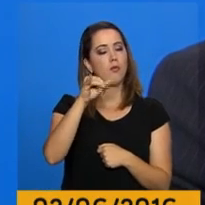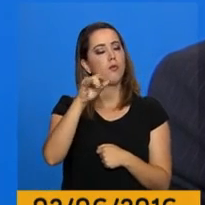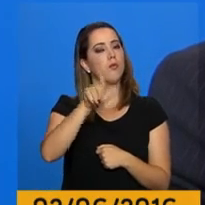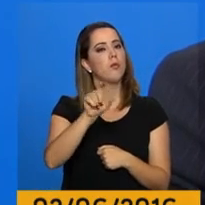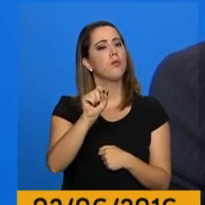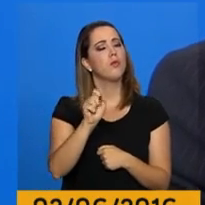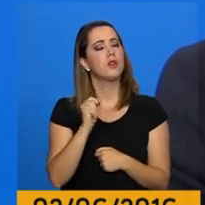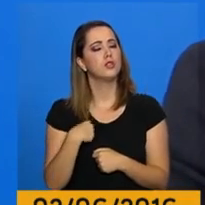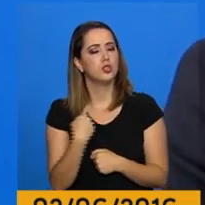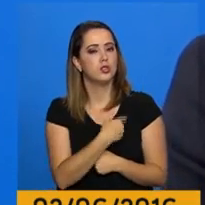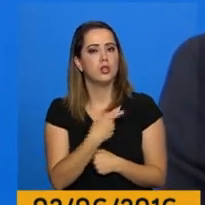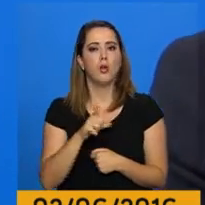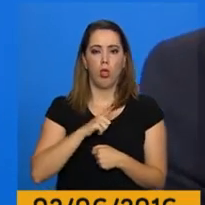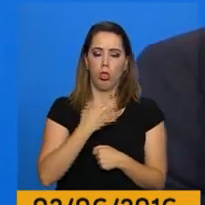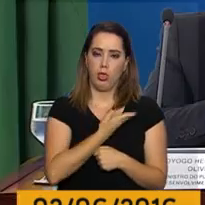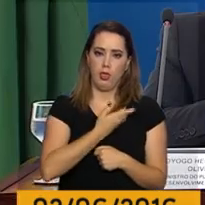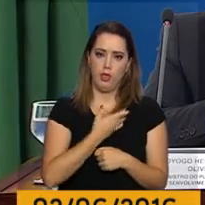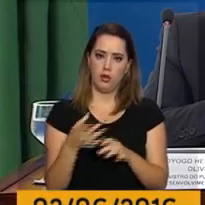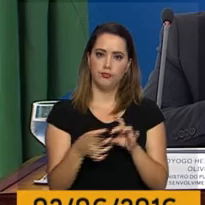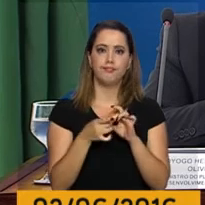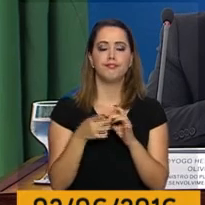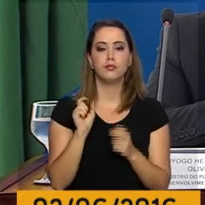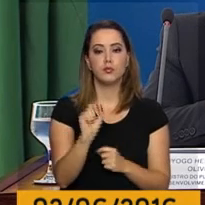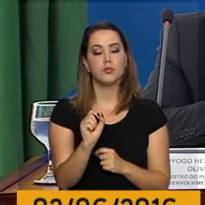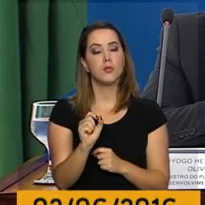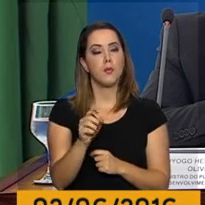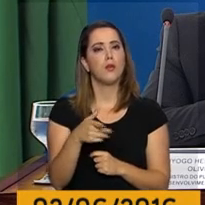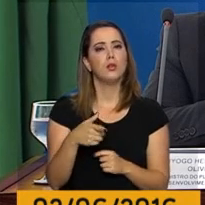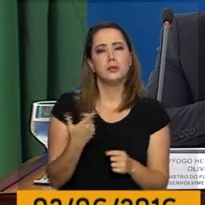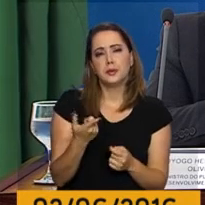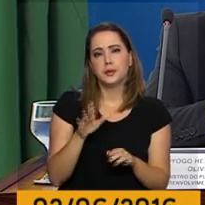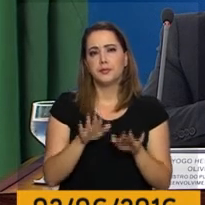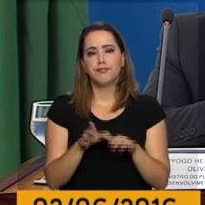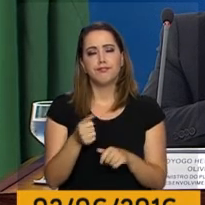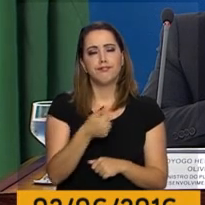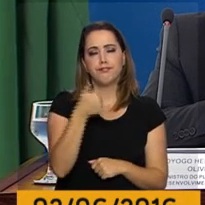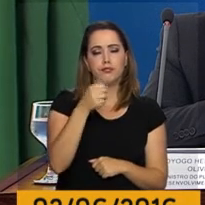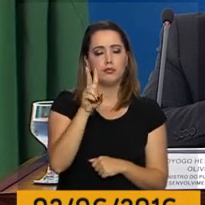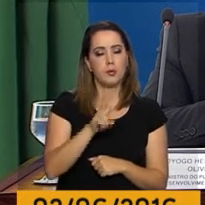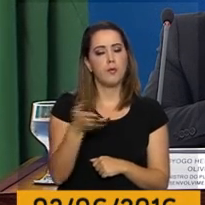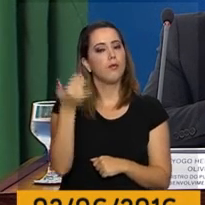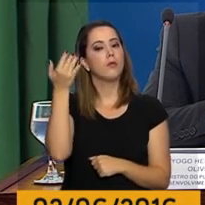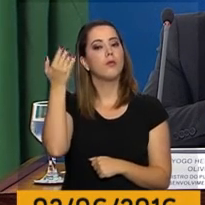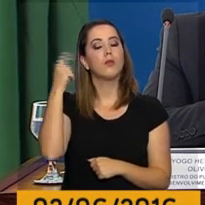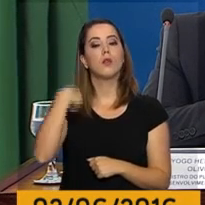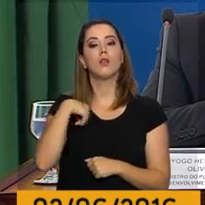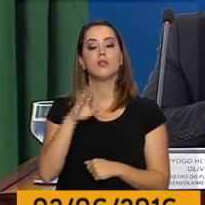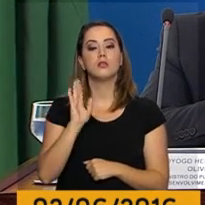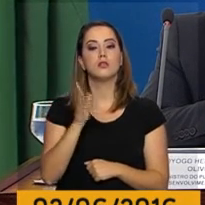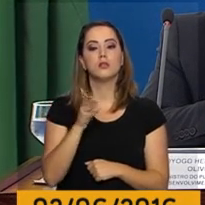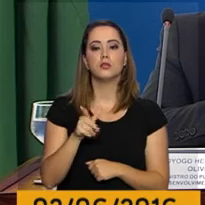Tribunal Superior Eleitoral. Em certa ocasião, sabe de quem eu estou falando? Em certa ocasião, eu sustentei um caso e tinha, sei lá, por hipótese,